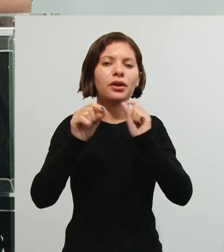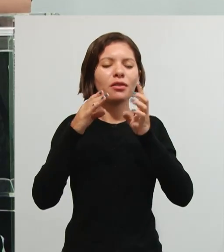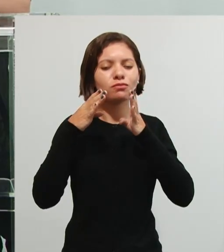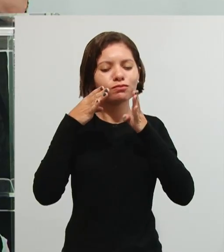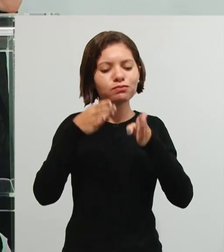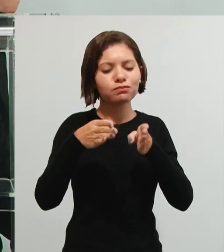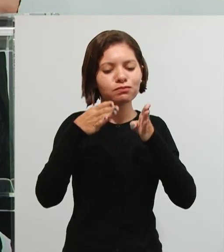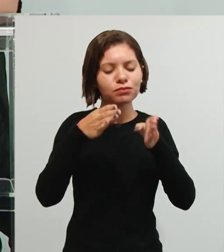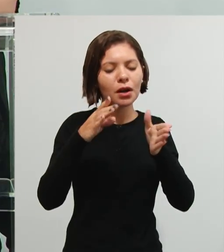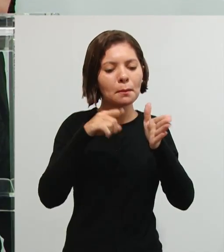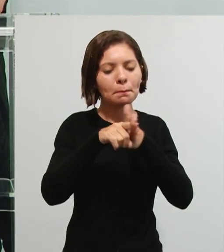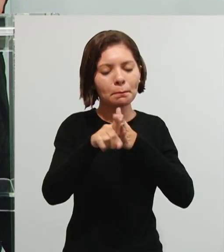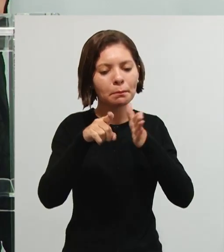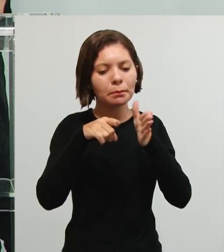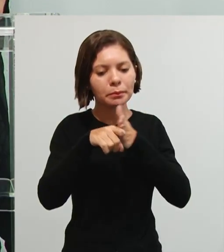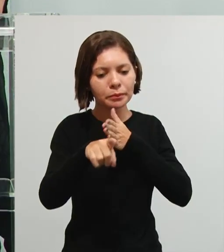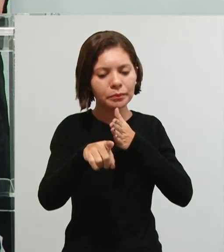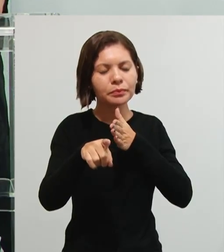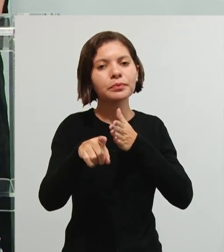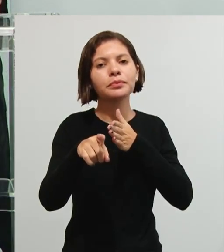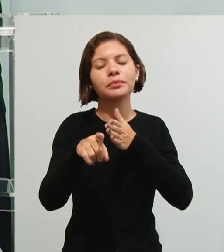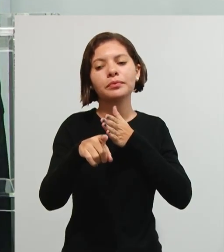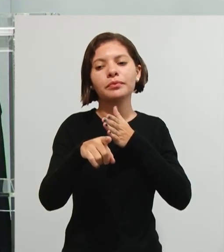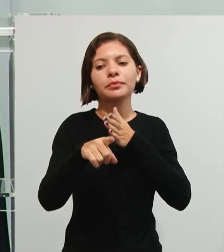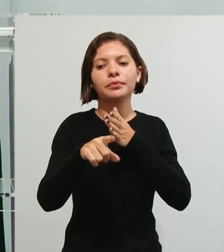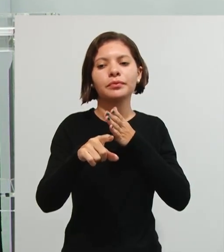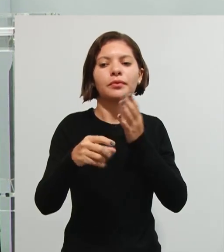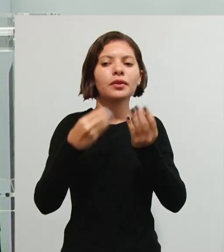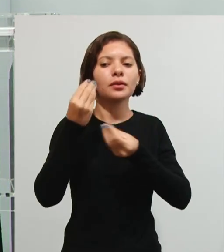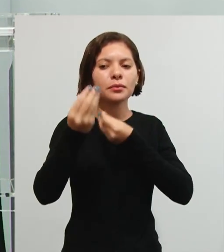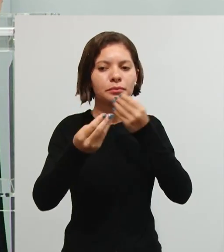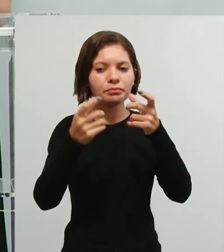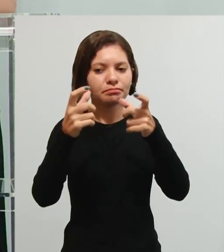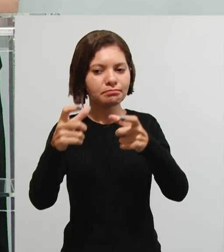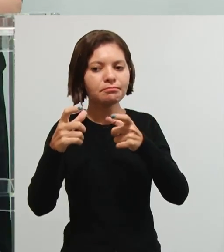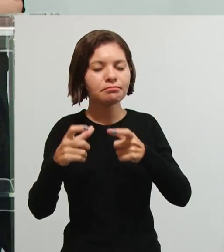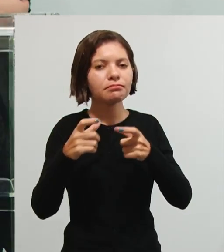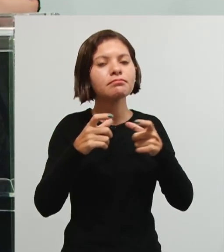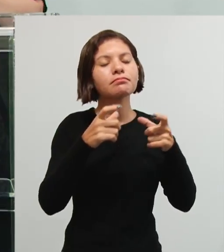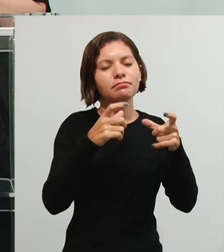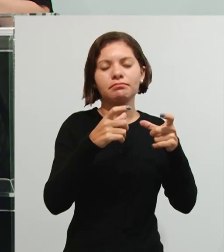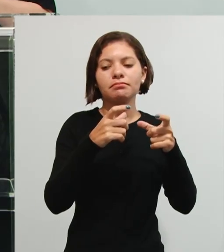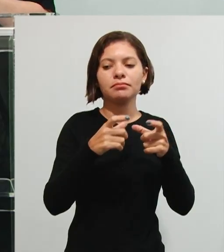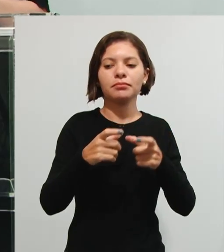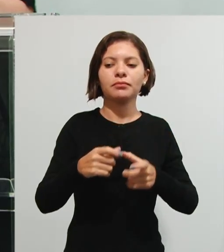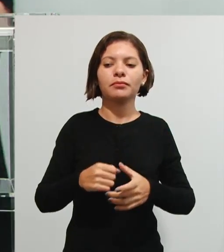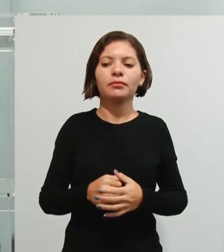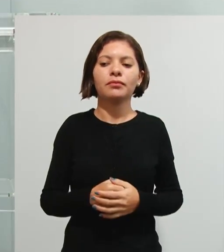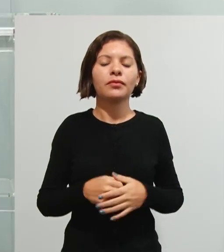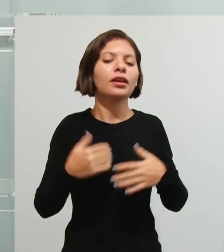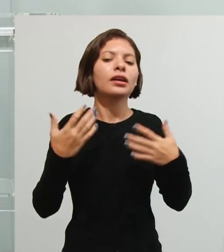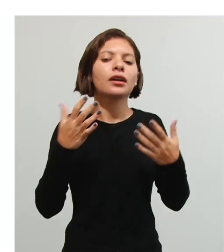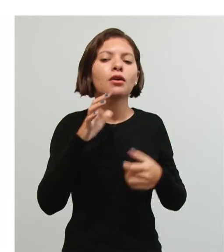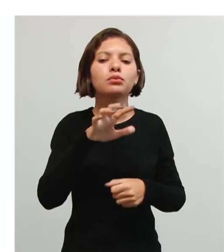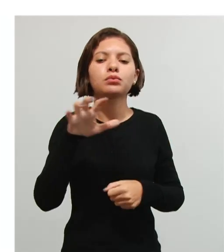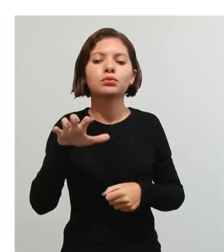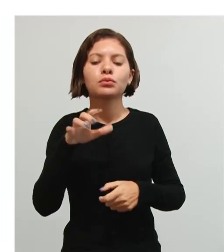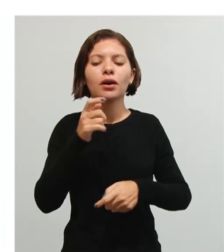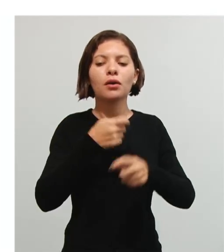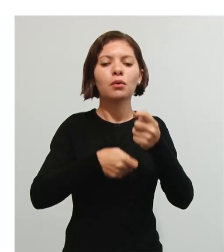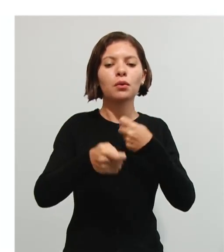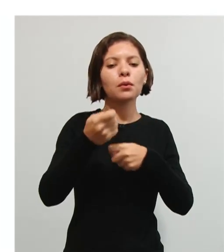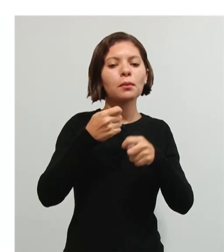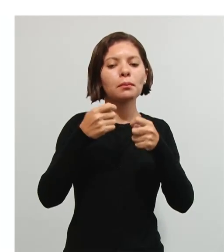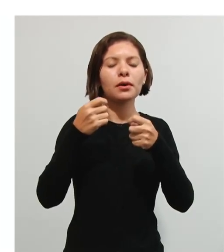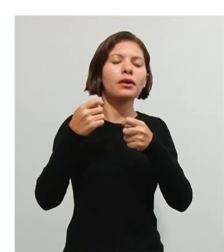mesma pergunta em determinado tempo e em determinado local. Então, em que setores da economia verifica-se